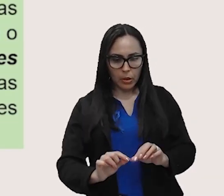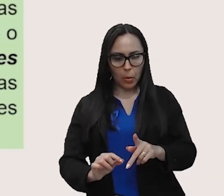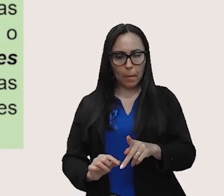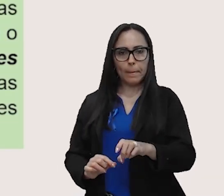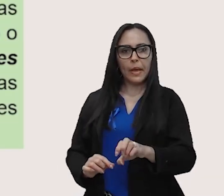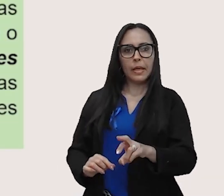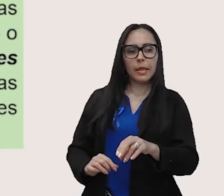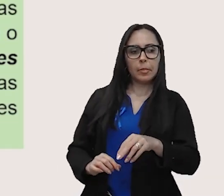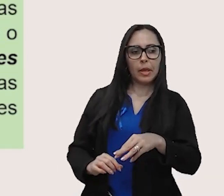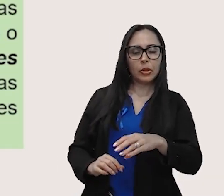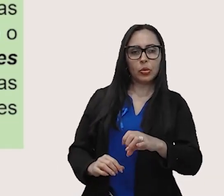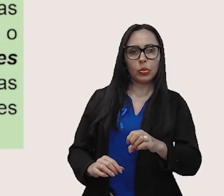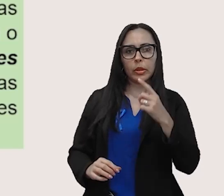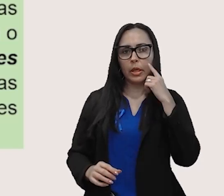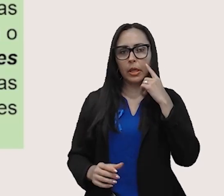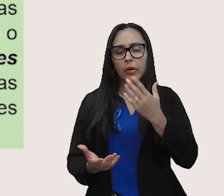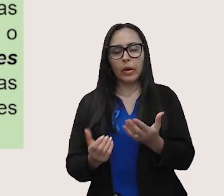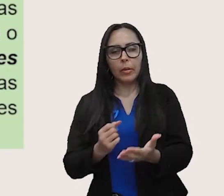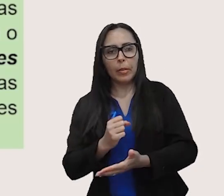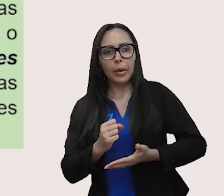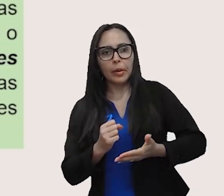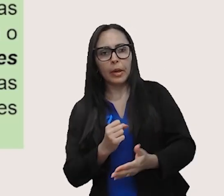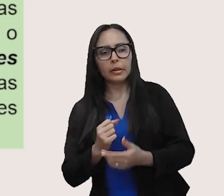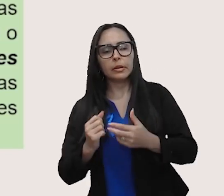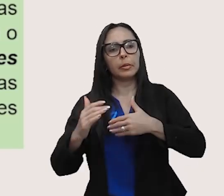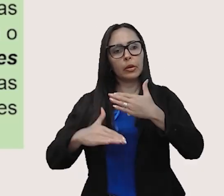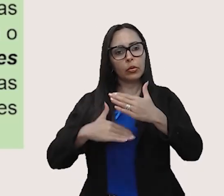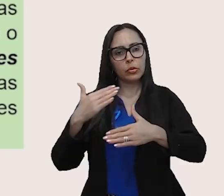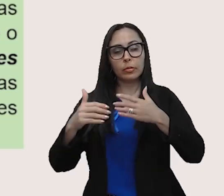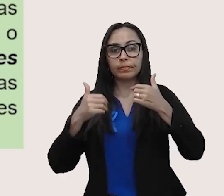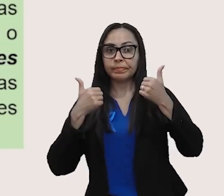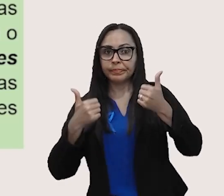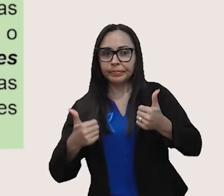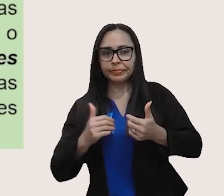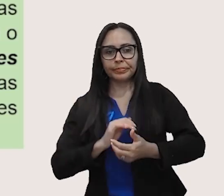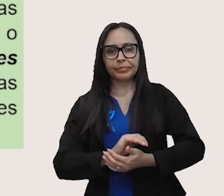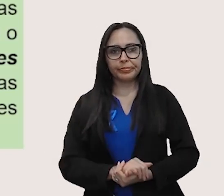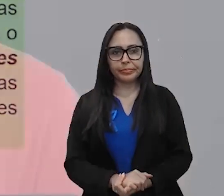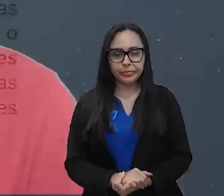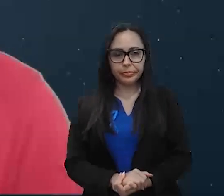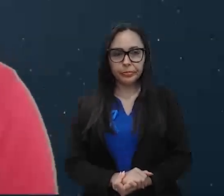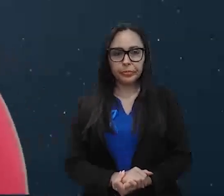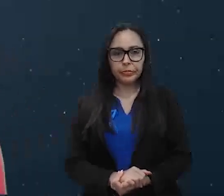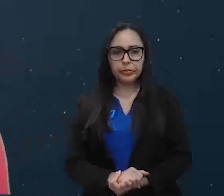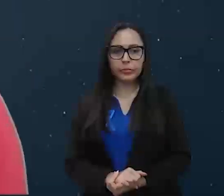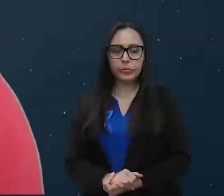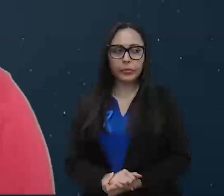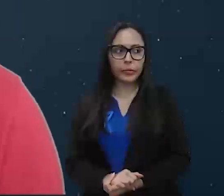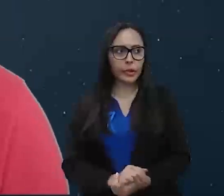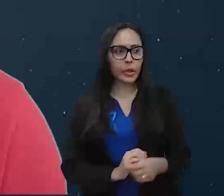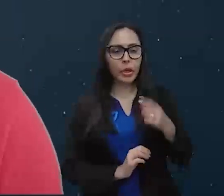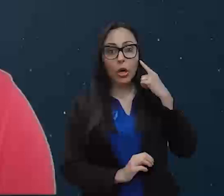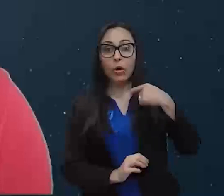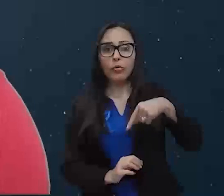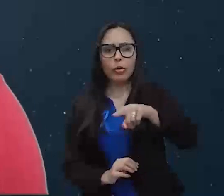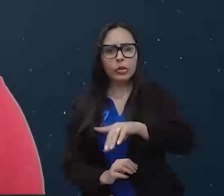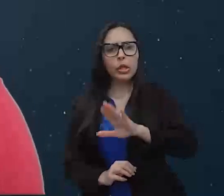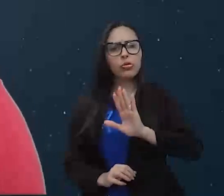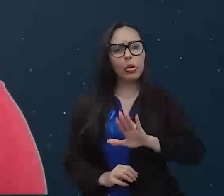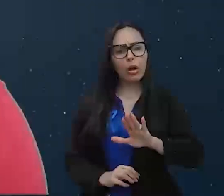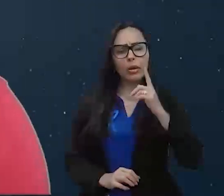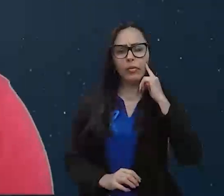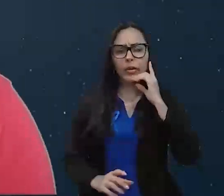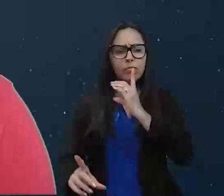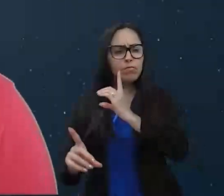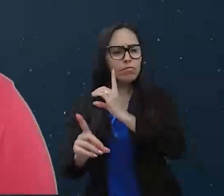e daí a gente vai dar base, suporte a toda a nossa construção geométrica, tá certo? Conta para mim, Robertão. Você já deve ter se deparado